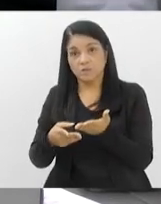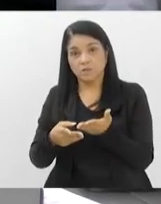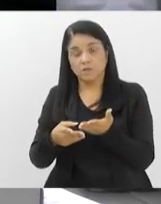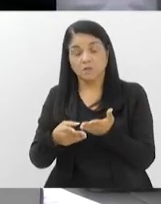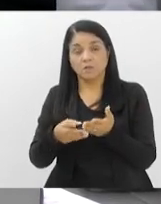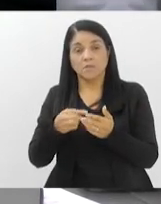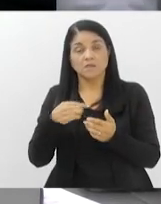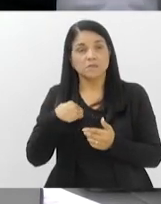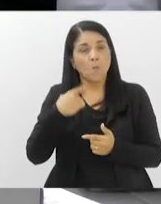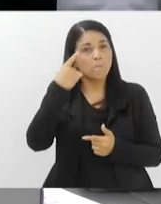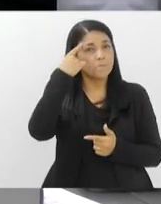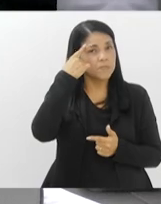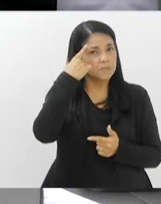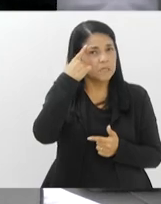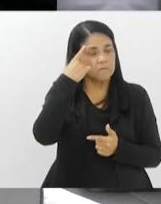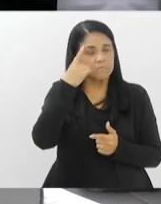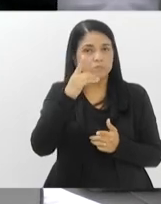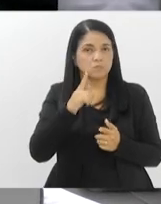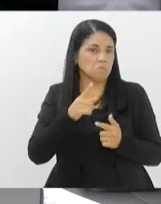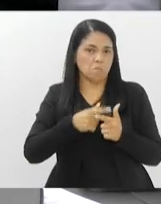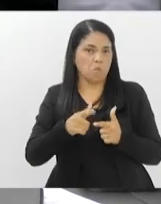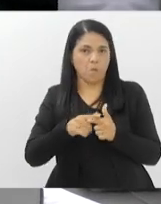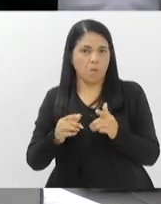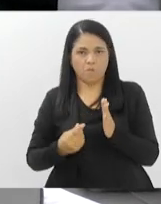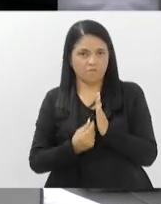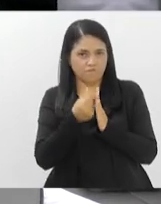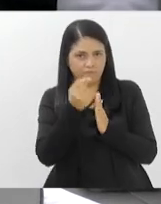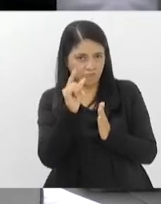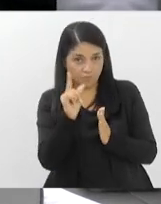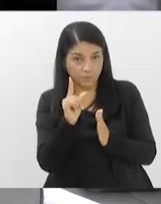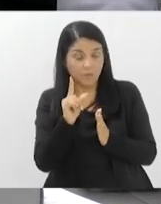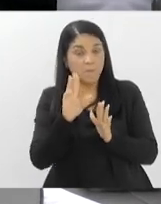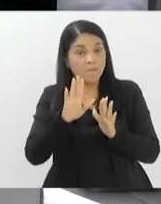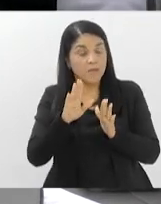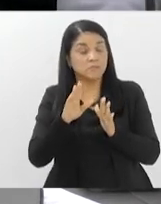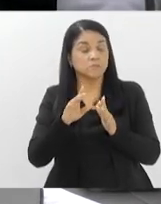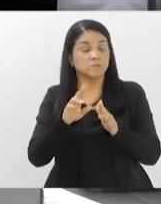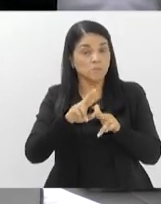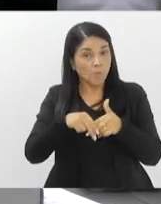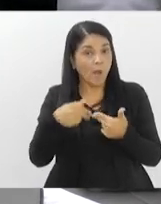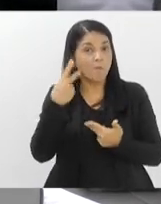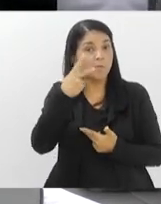uma questão financeira, mas por uma questão política, eu acho